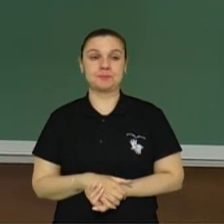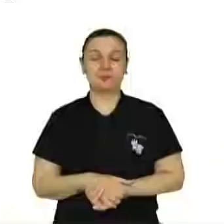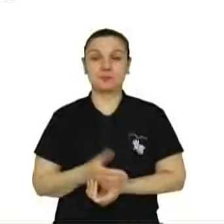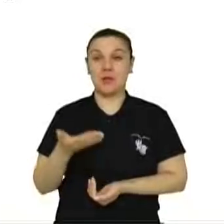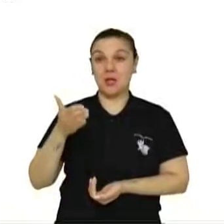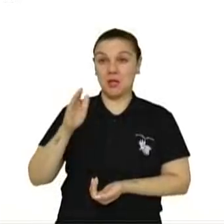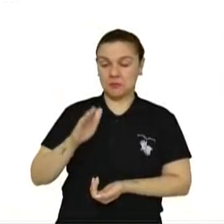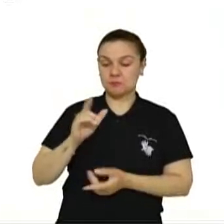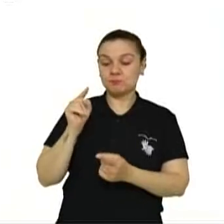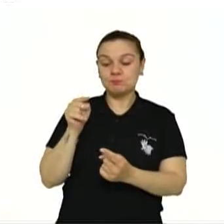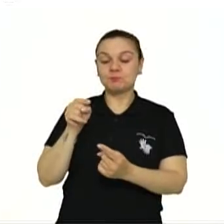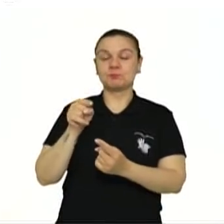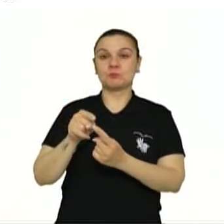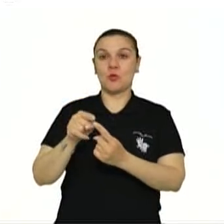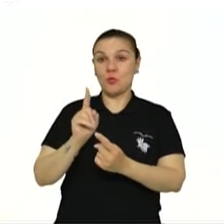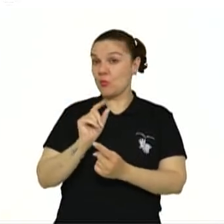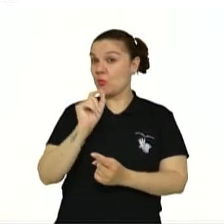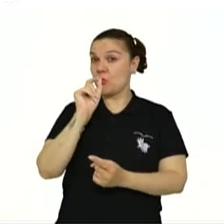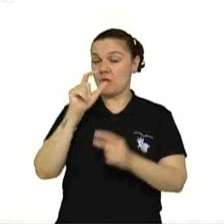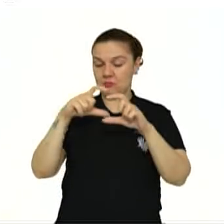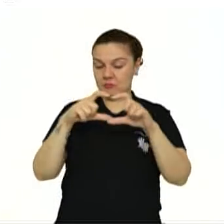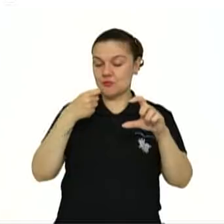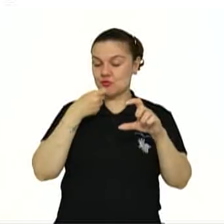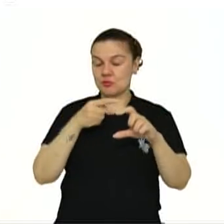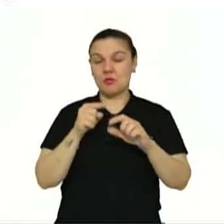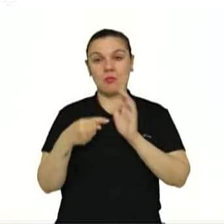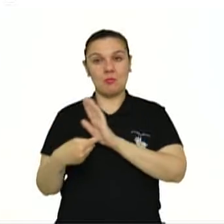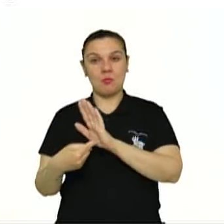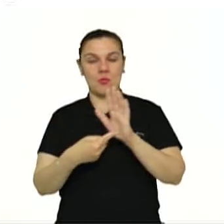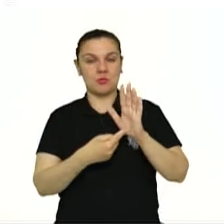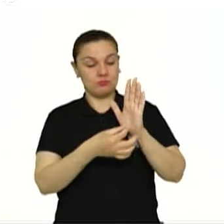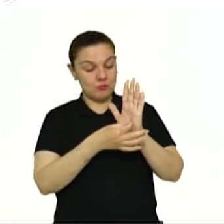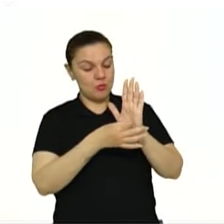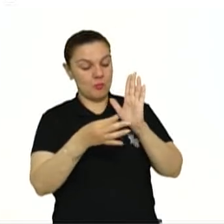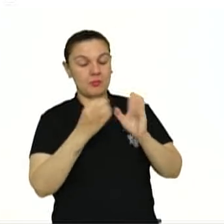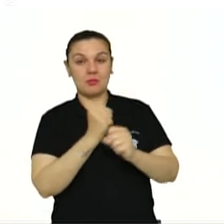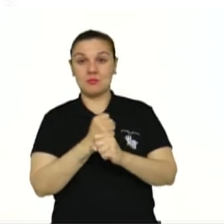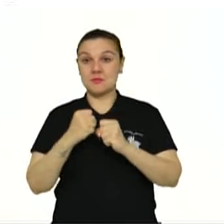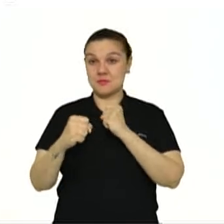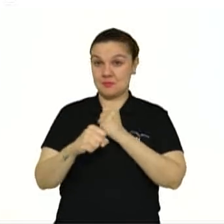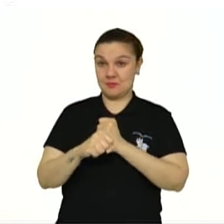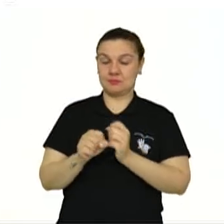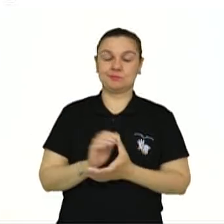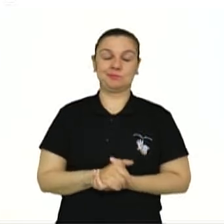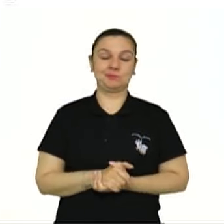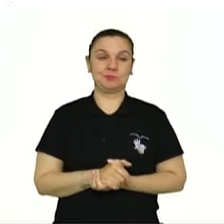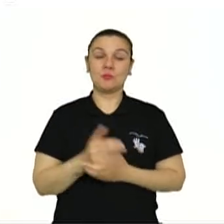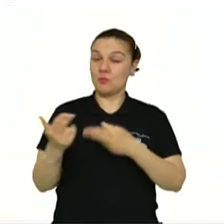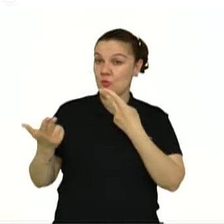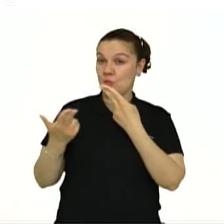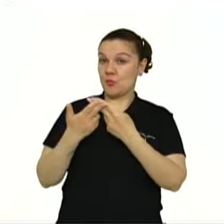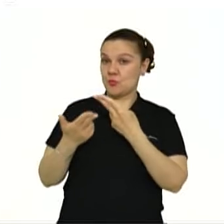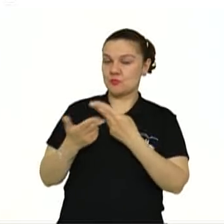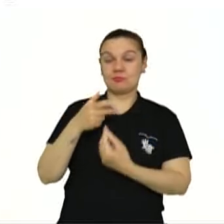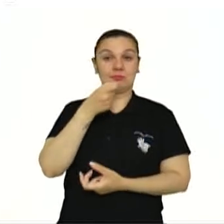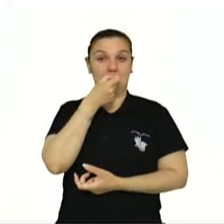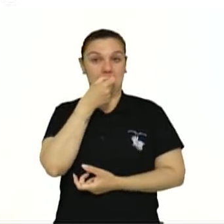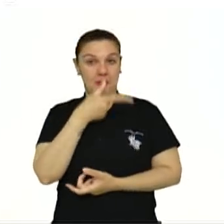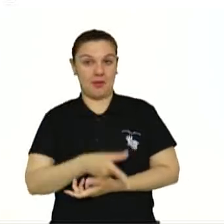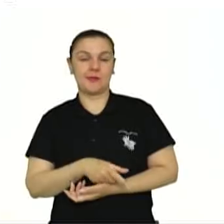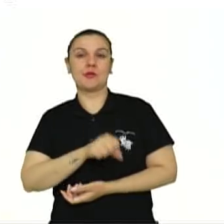Então, a intencionalidade principal é o quê? Promover uma crítica social, utilizando-se de